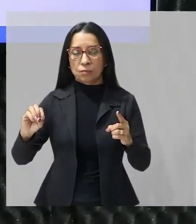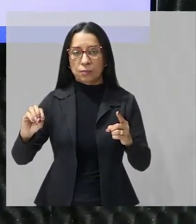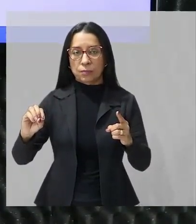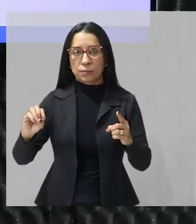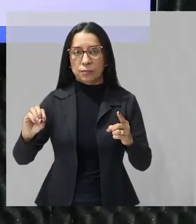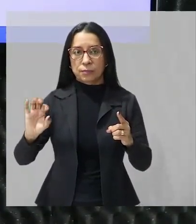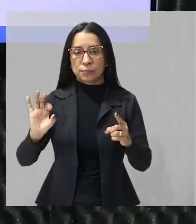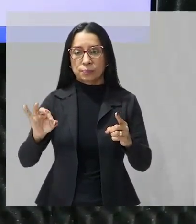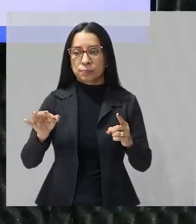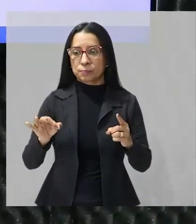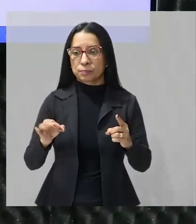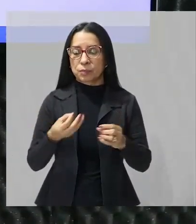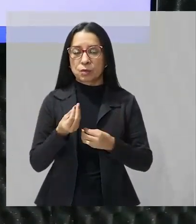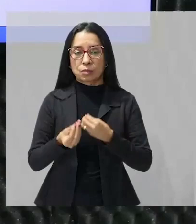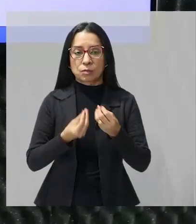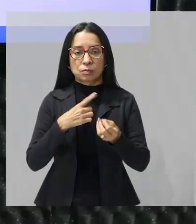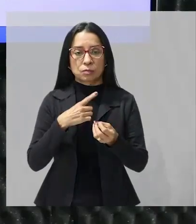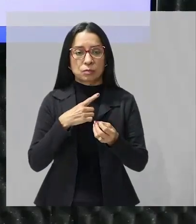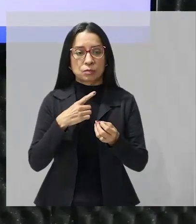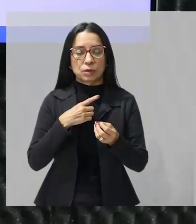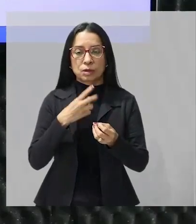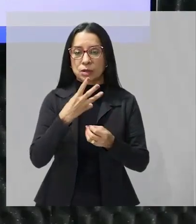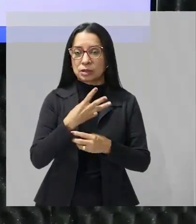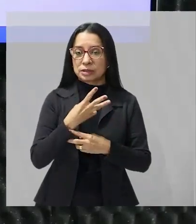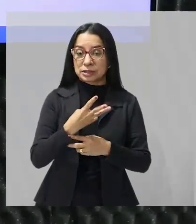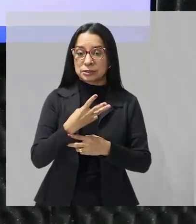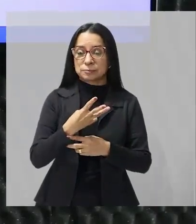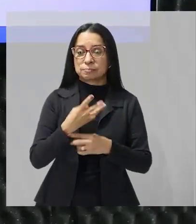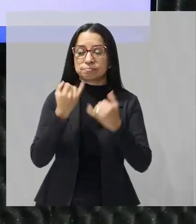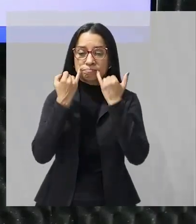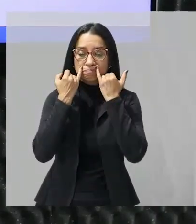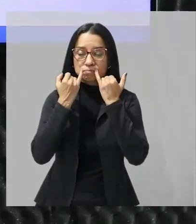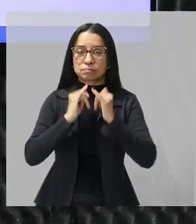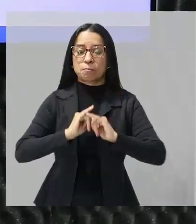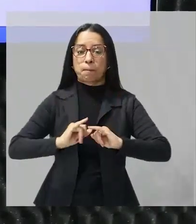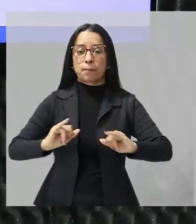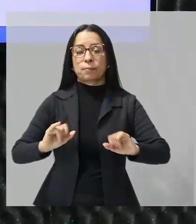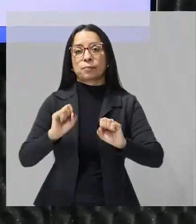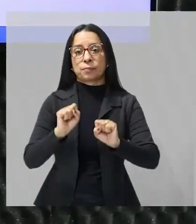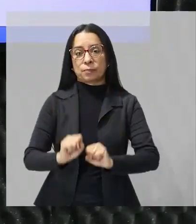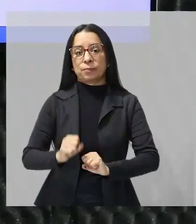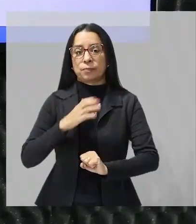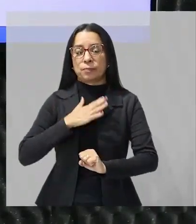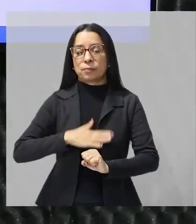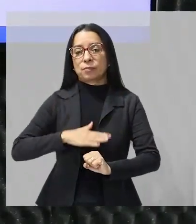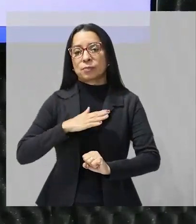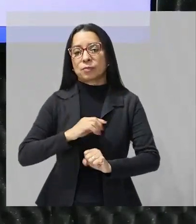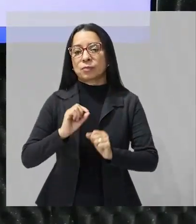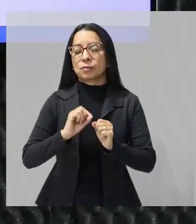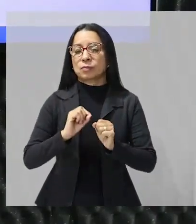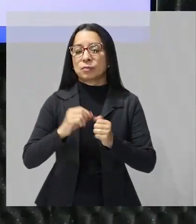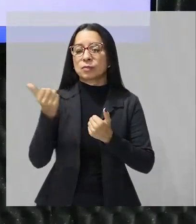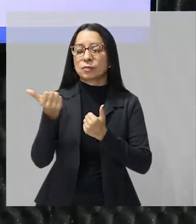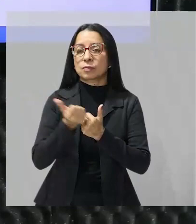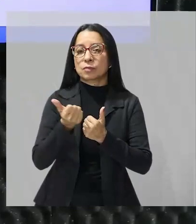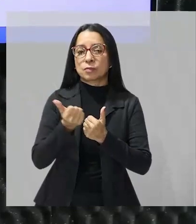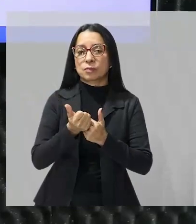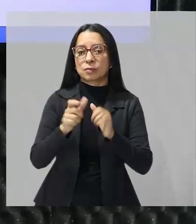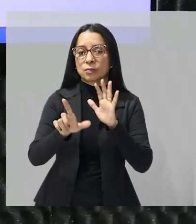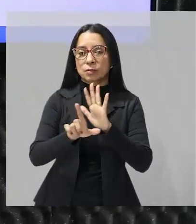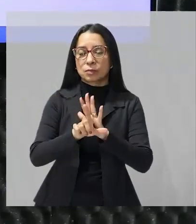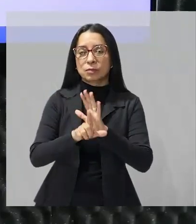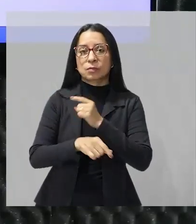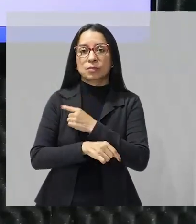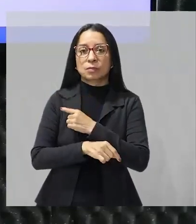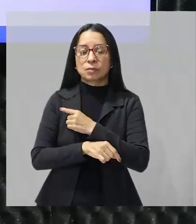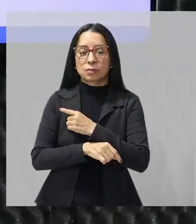y, certo? Como eu tenho aqui 3 informações, eu posso tranquilamente fazer a substituição nessa lei